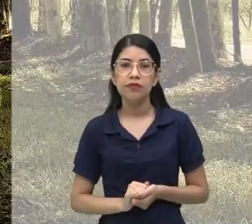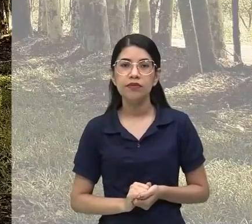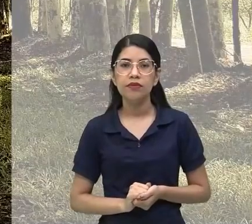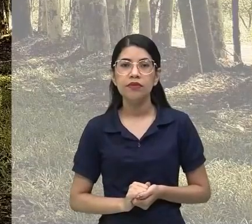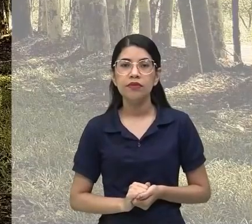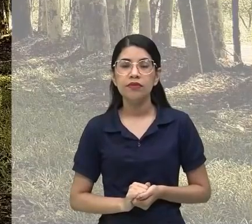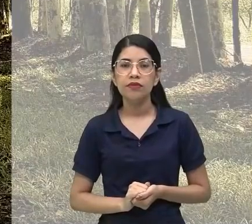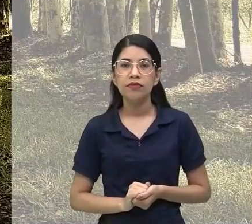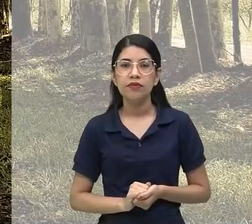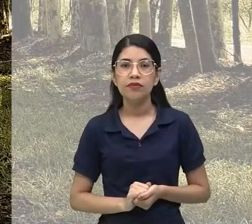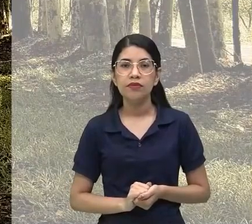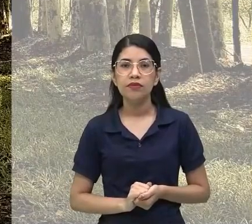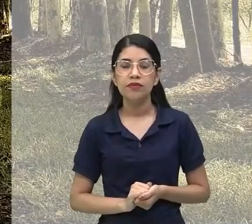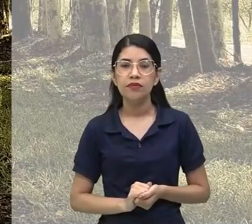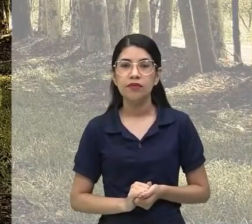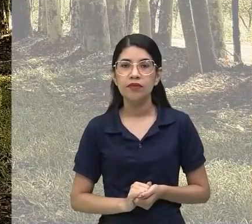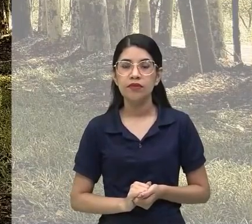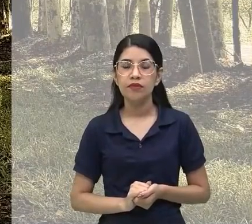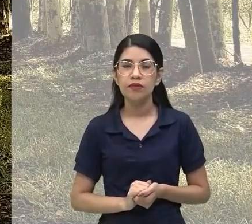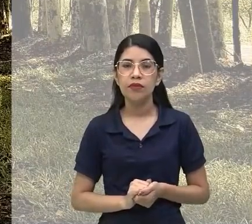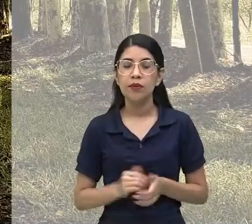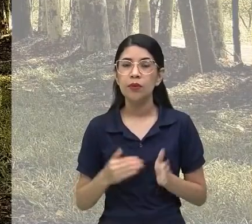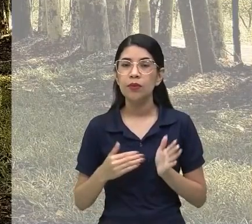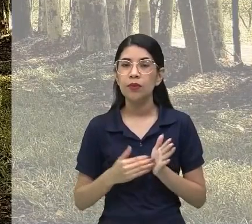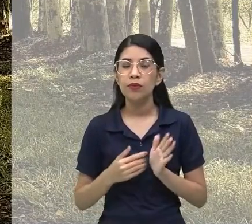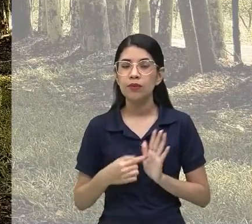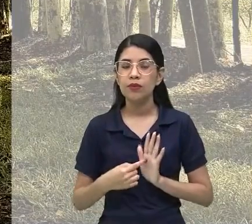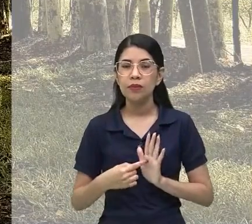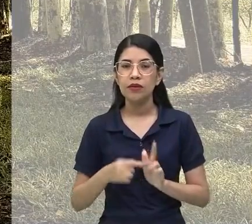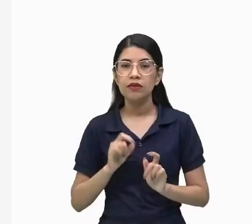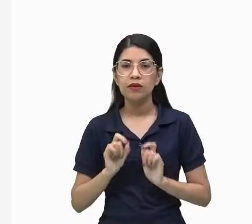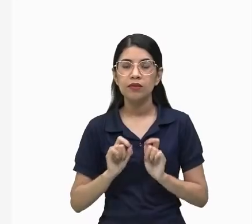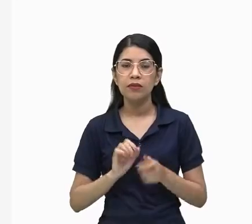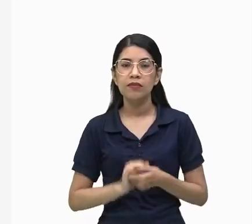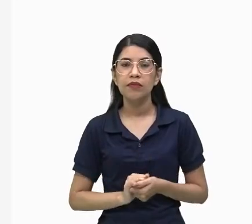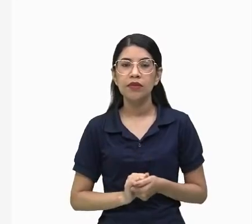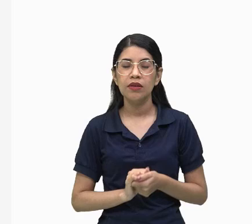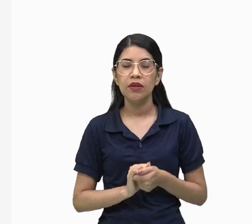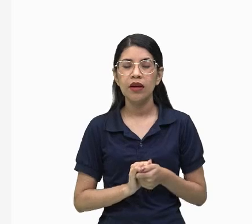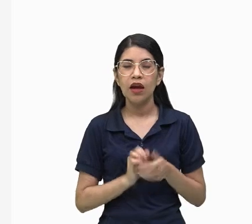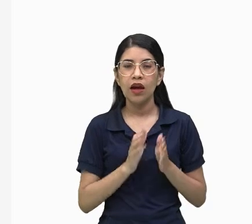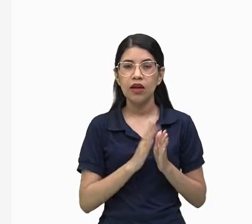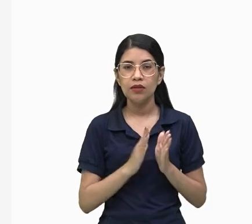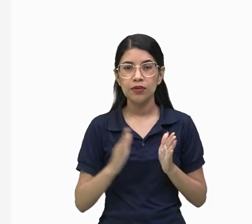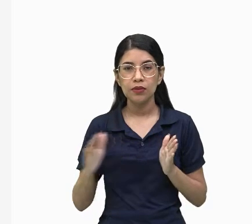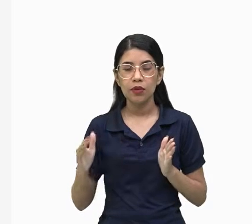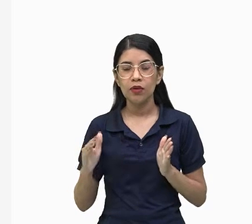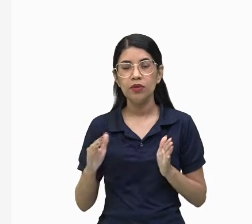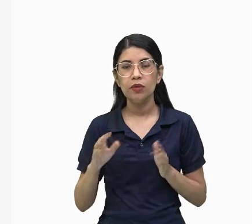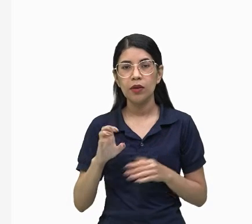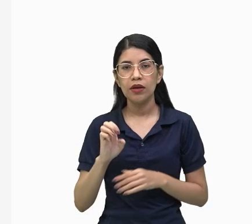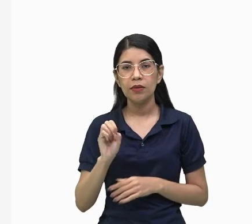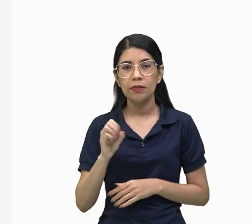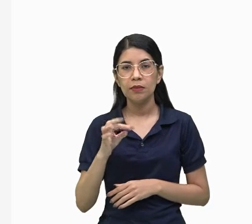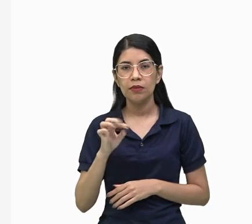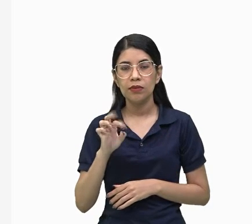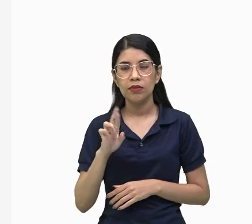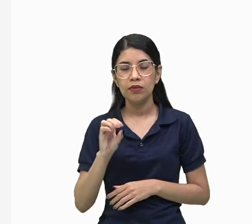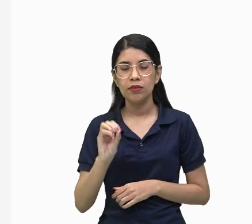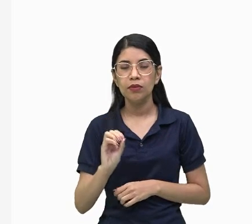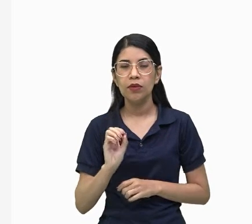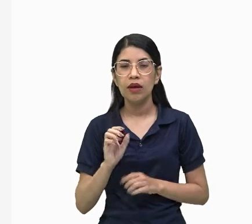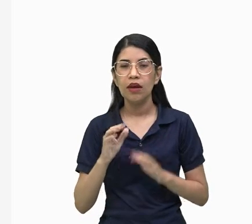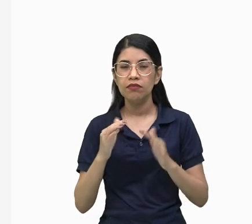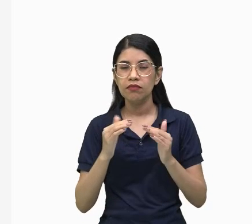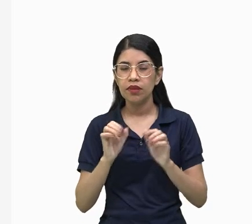pessoal. Nós temos, por último, aqui, para apresentar a você, o espectro eletromagnético. Espectro eletromagnético,